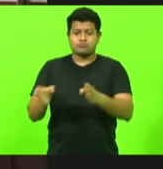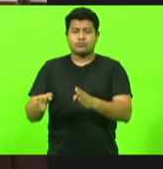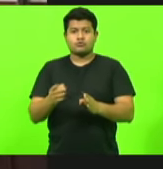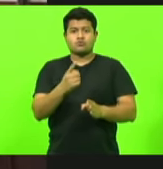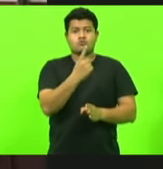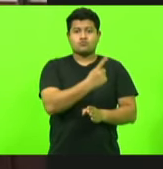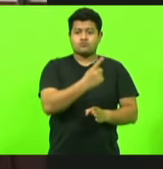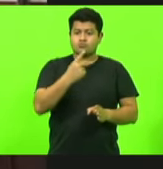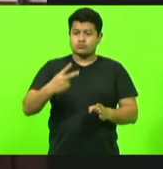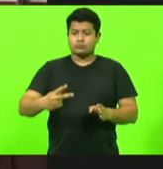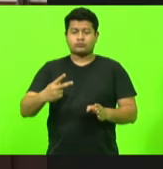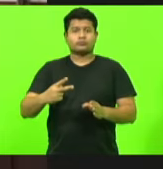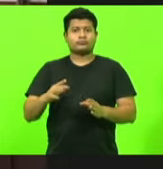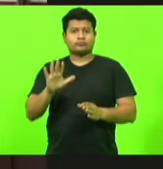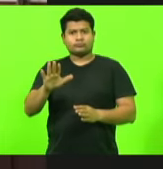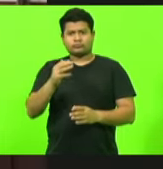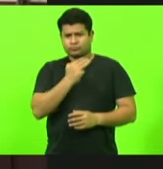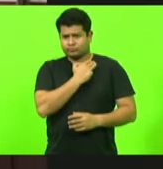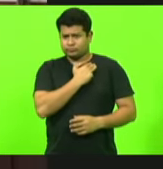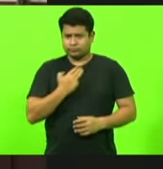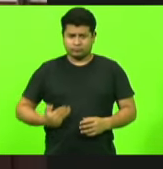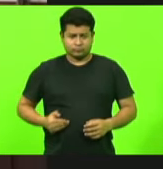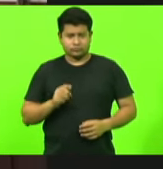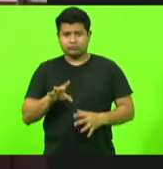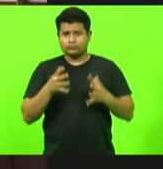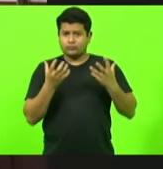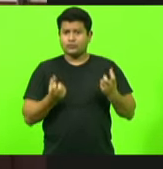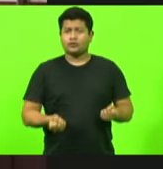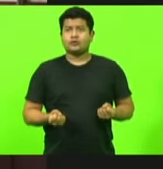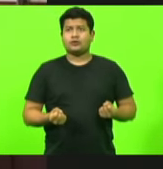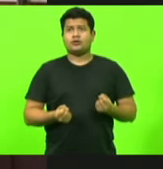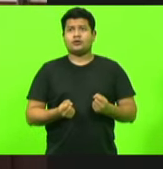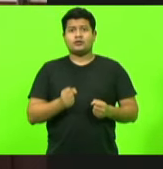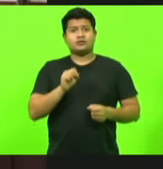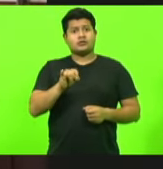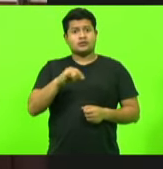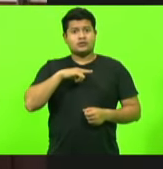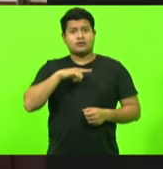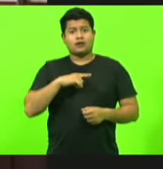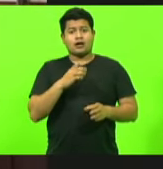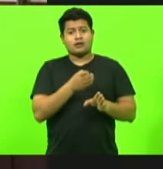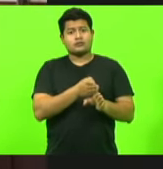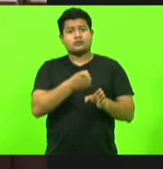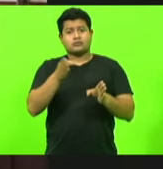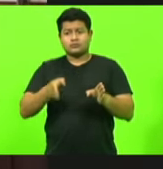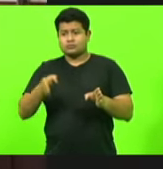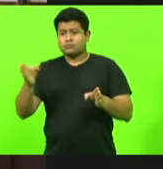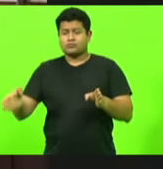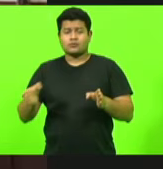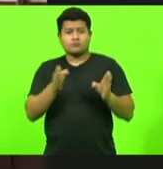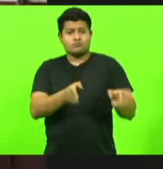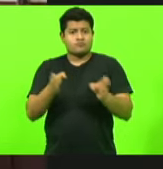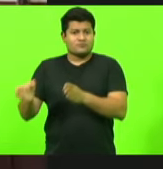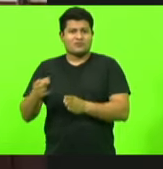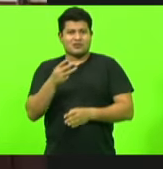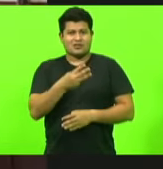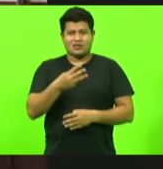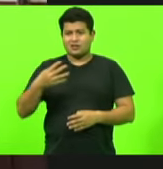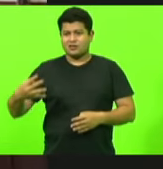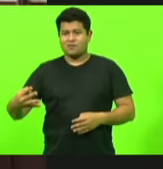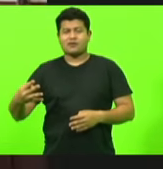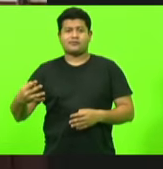ministro só aceitava se houvesse por trecho 3 e 4. Então, a solução foi colocar mais 100